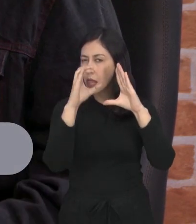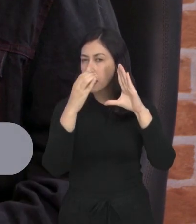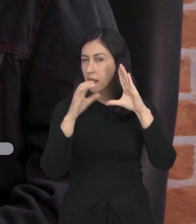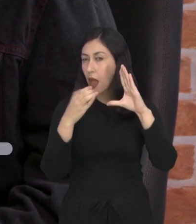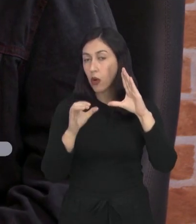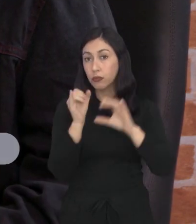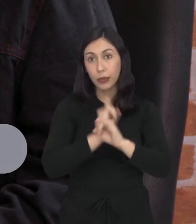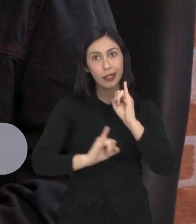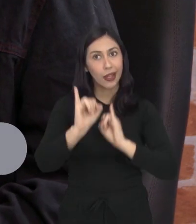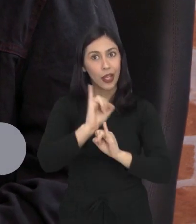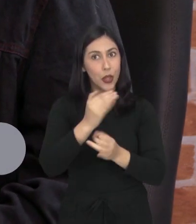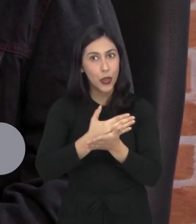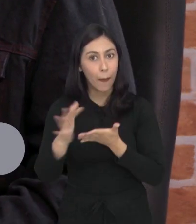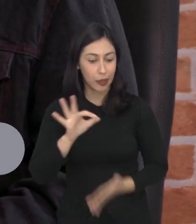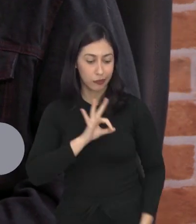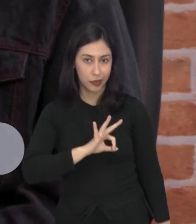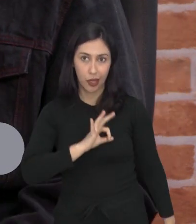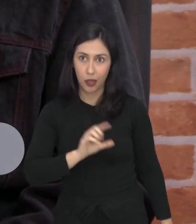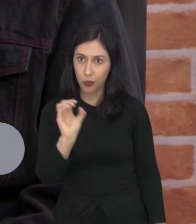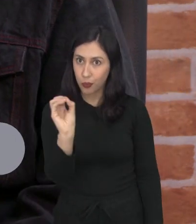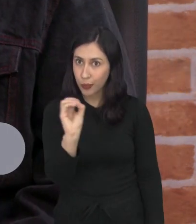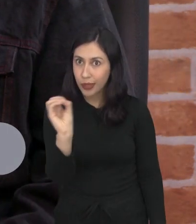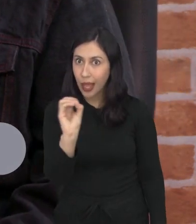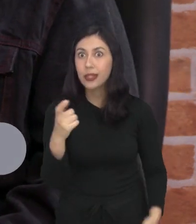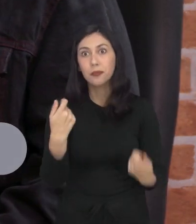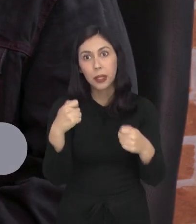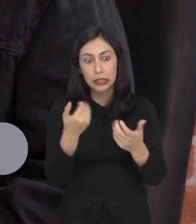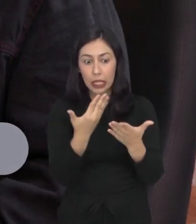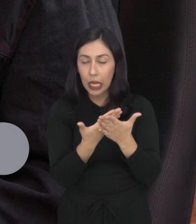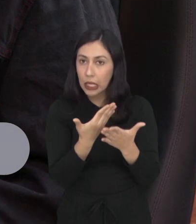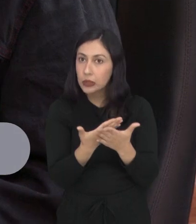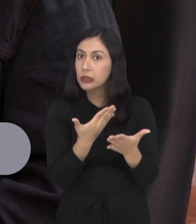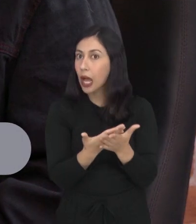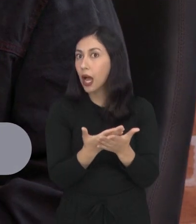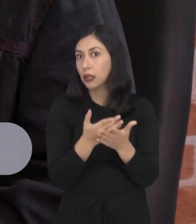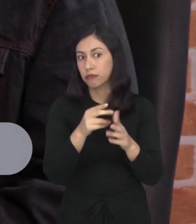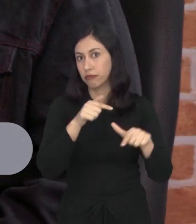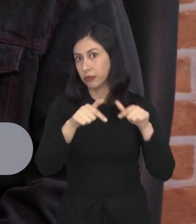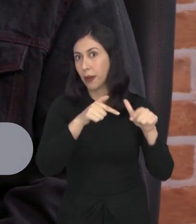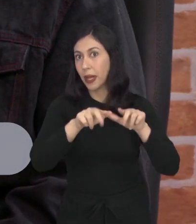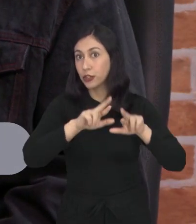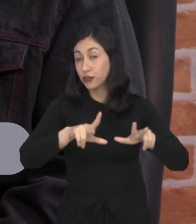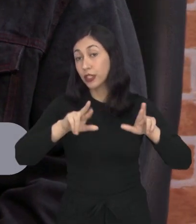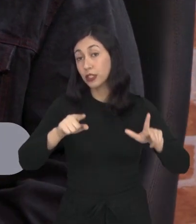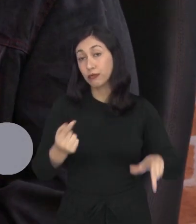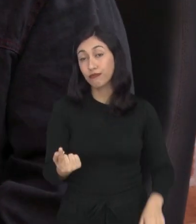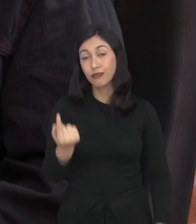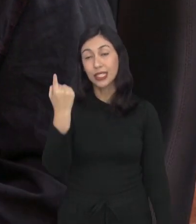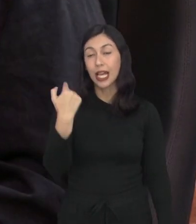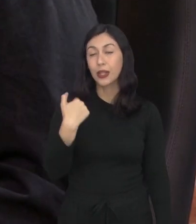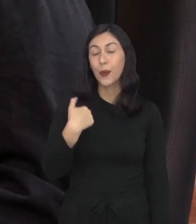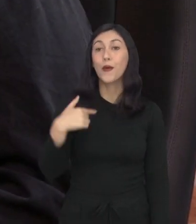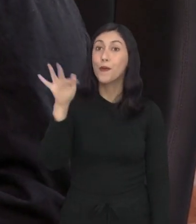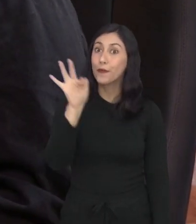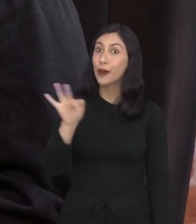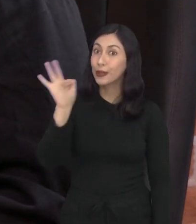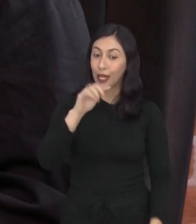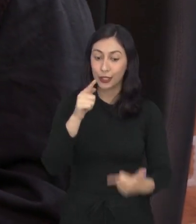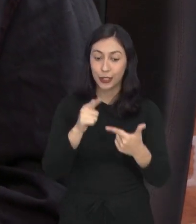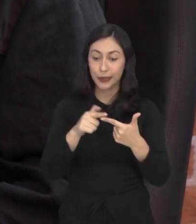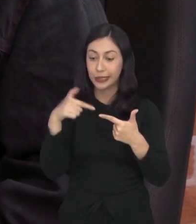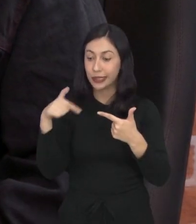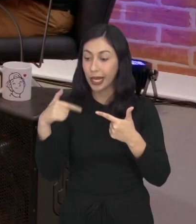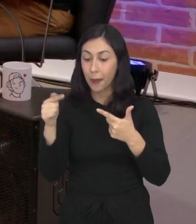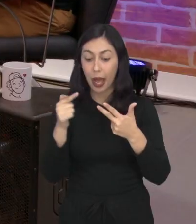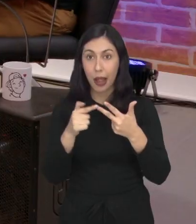ter uma renda de início. Então você vai ter que estudar e vai ter que ter uma segunda renda. No meu caso eu tinha a faculdade, o trabalho e o canal. Então